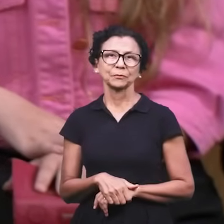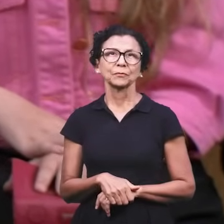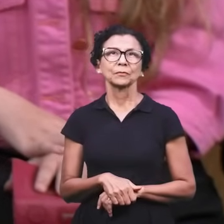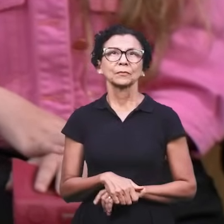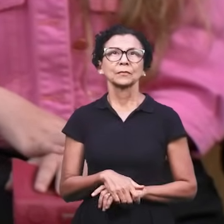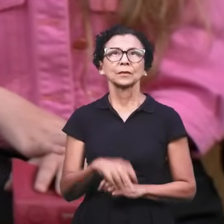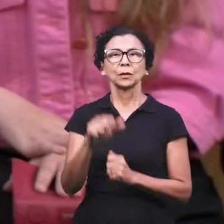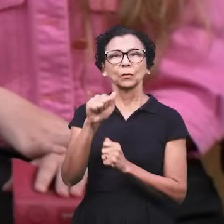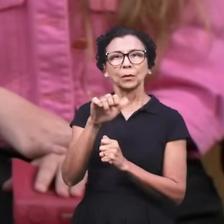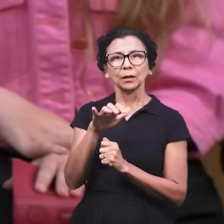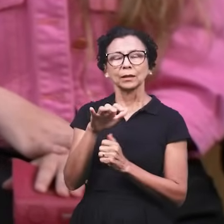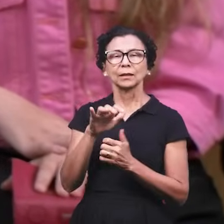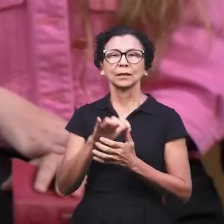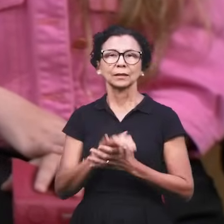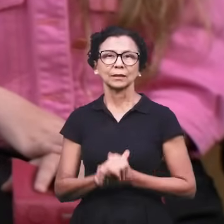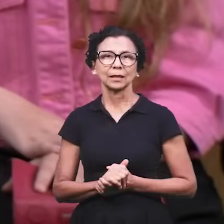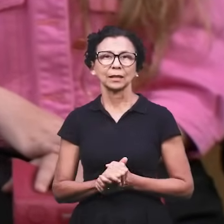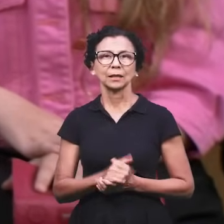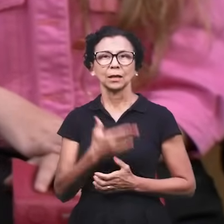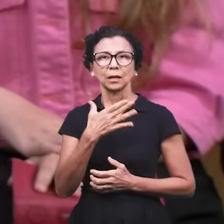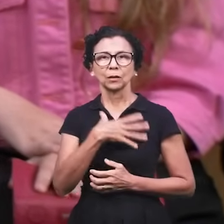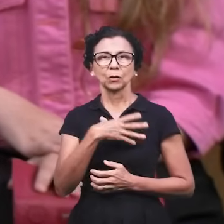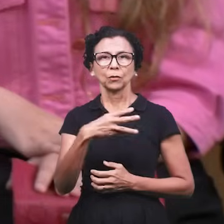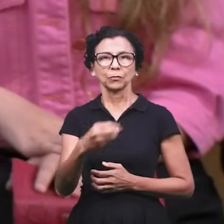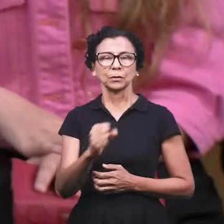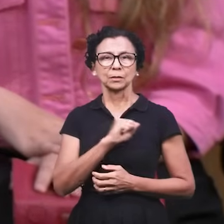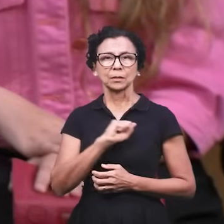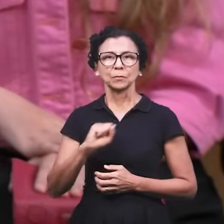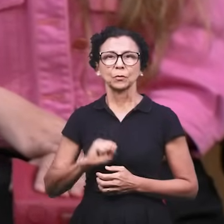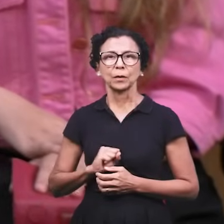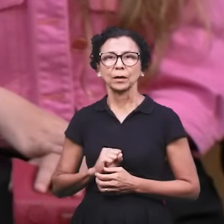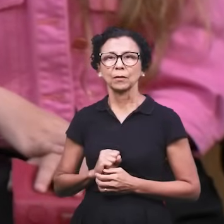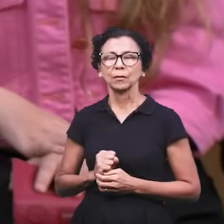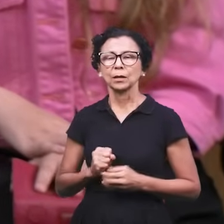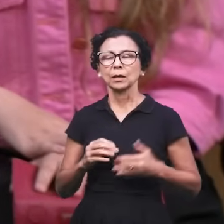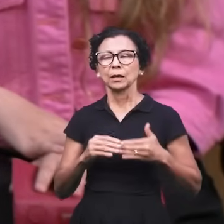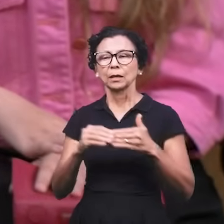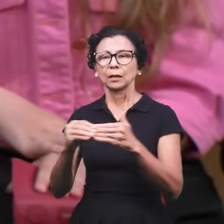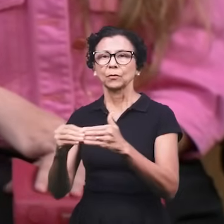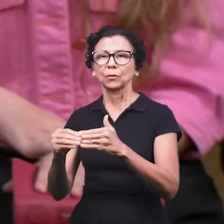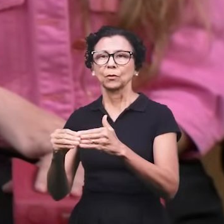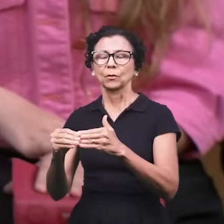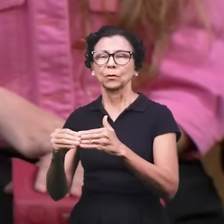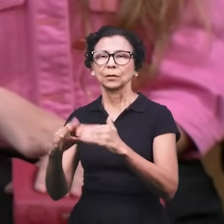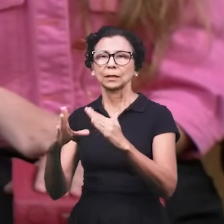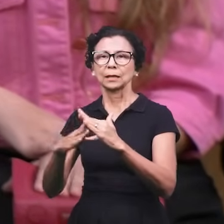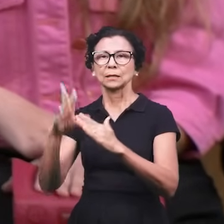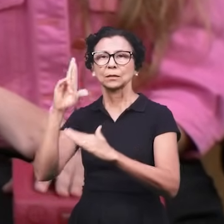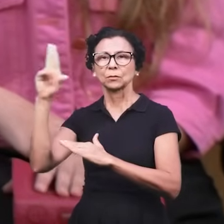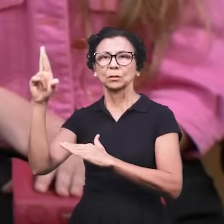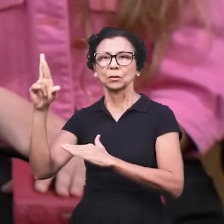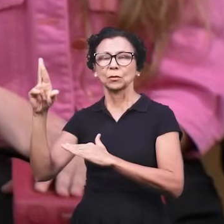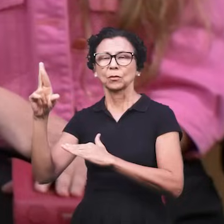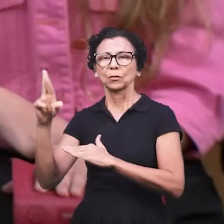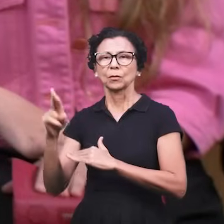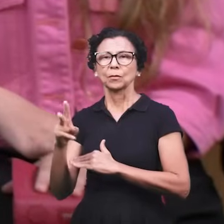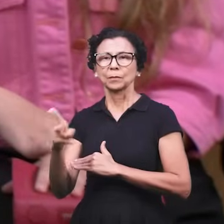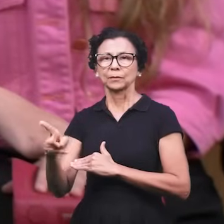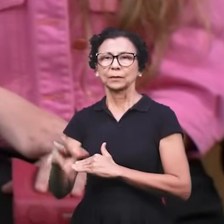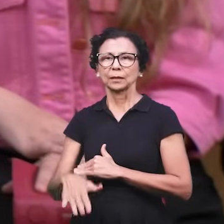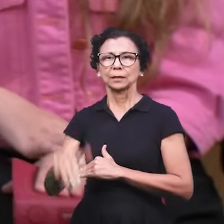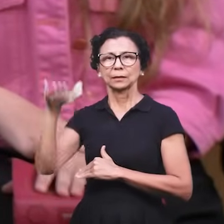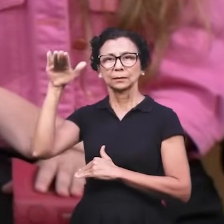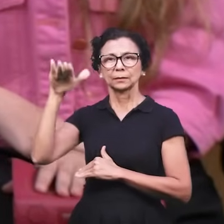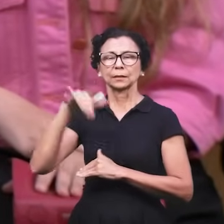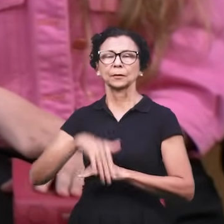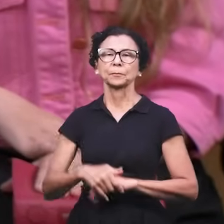sendo que somente um sacerdote poderia fazer isso. E pastor, a minha pergunta é: como podemos fazer para que a nossa mente